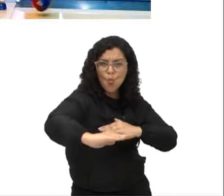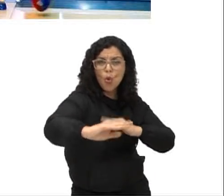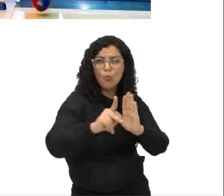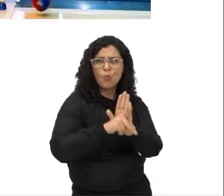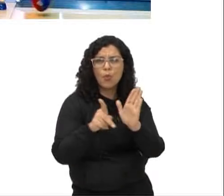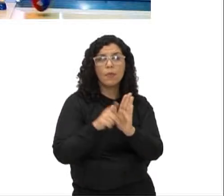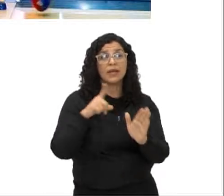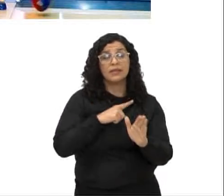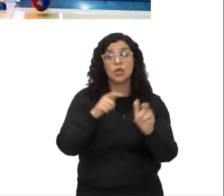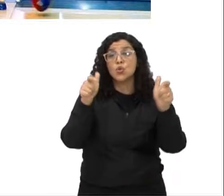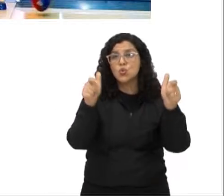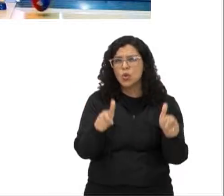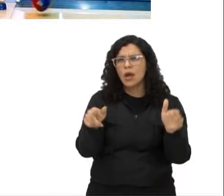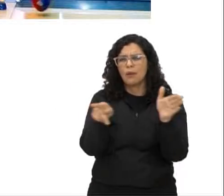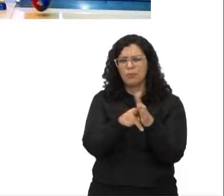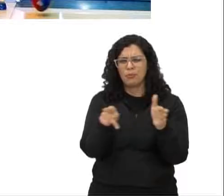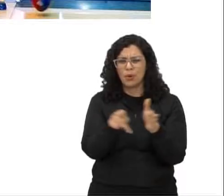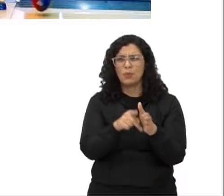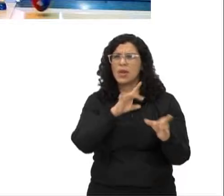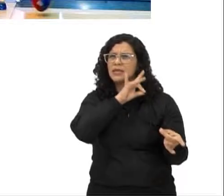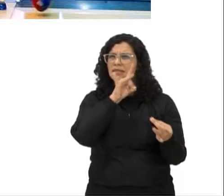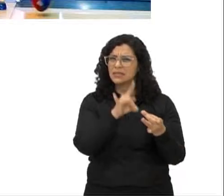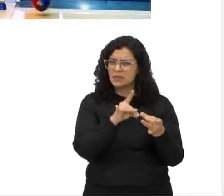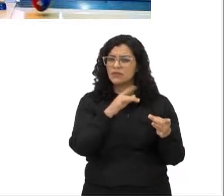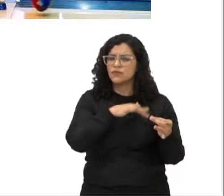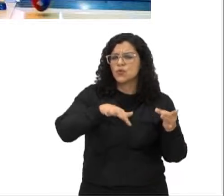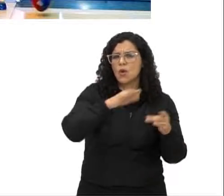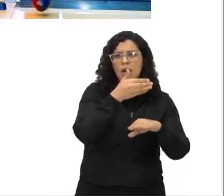Normalmente, clubes, né? E também